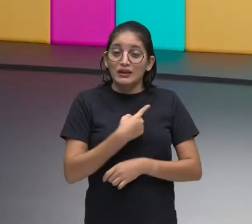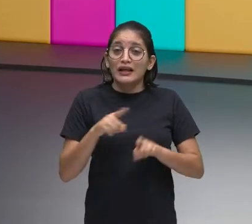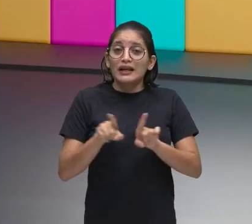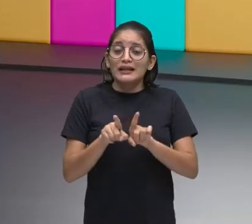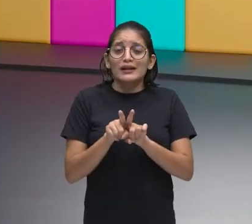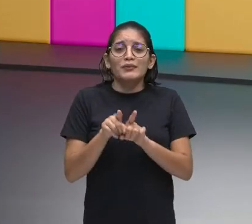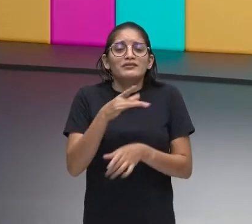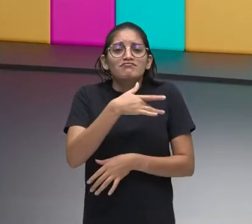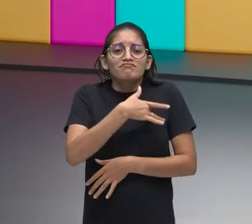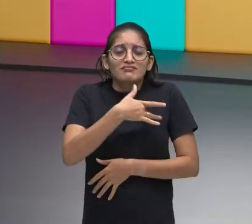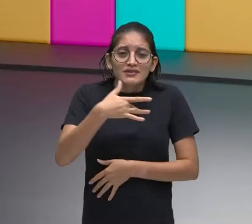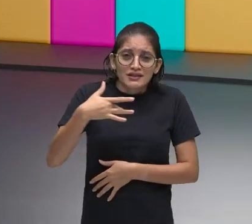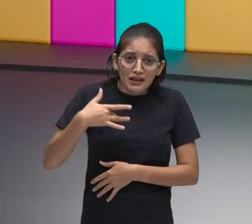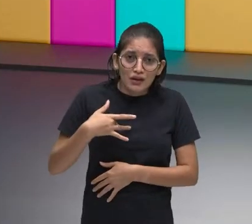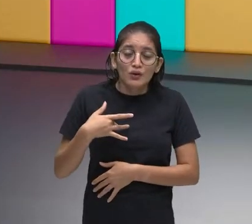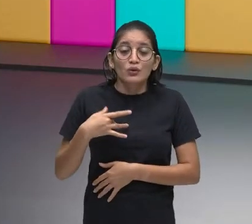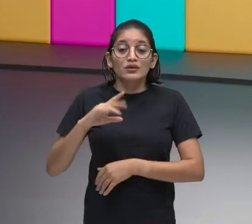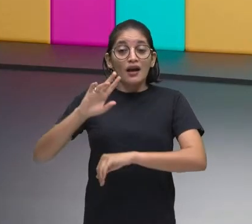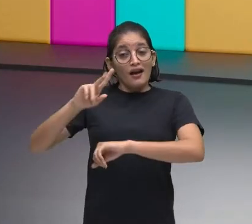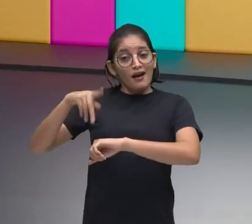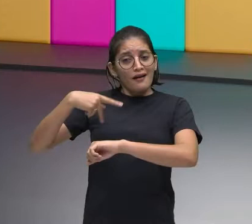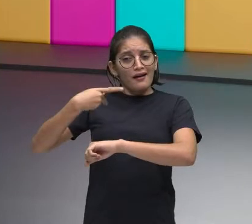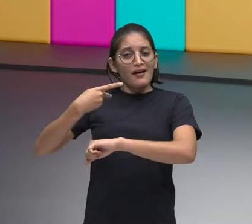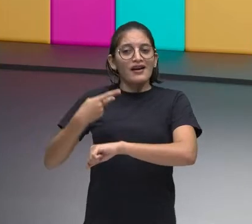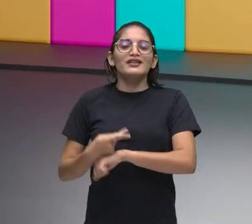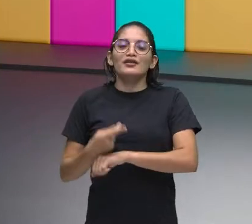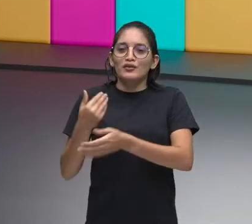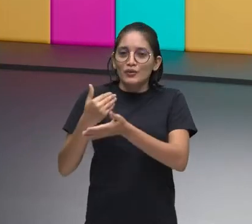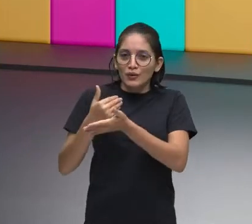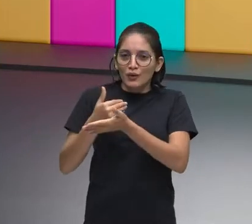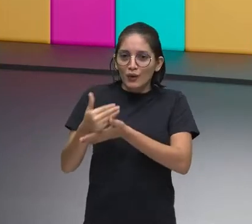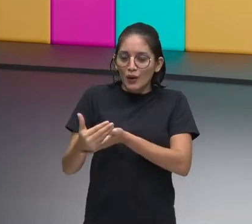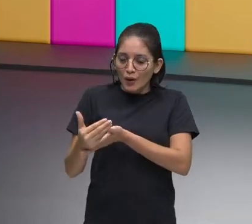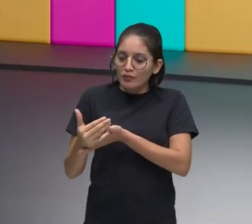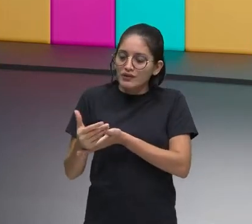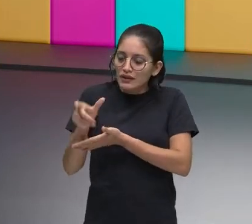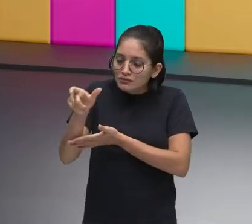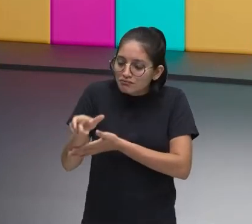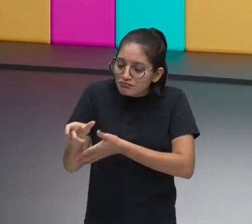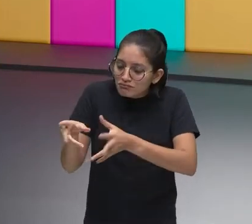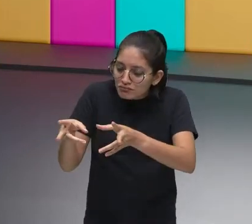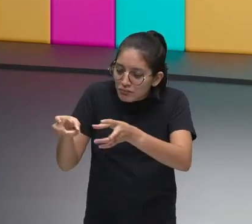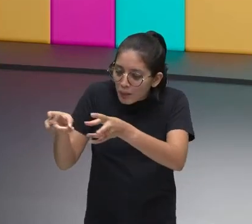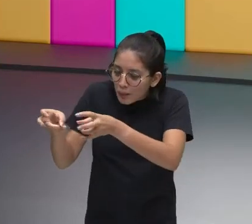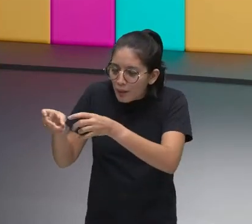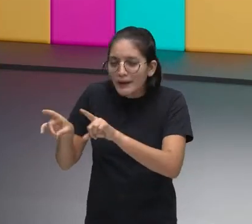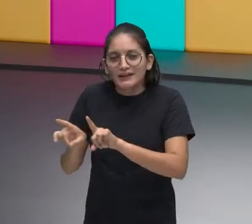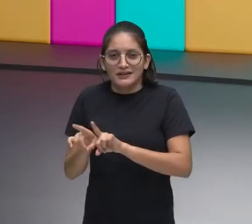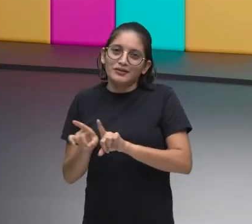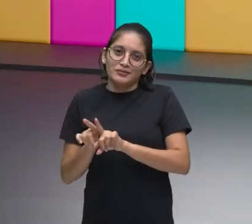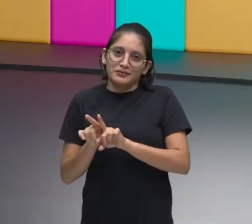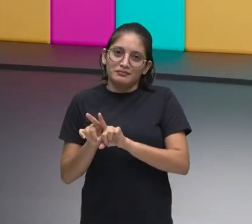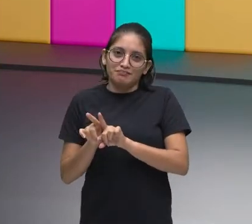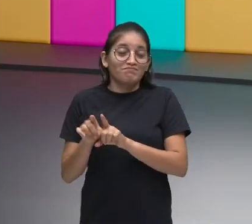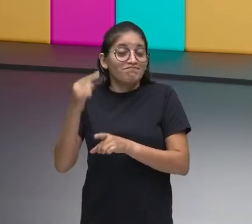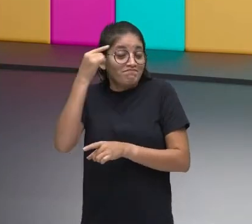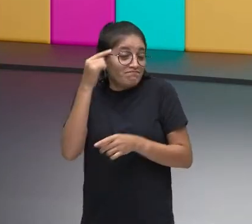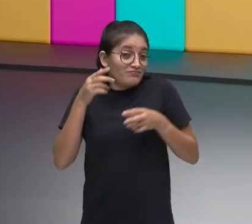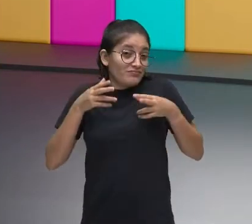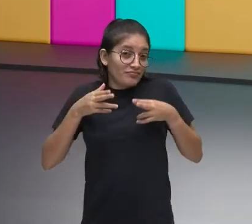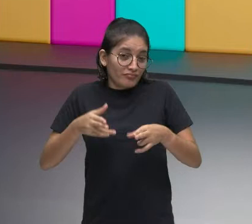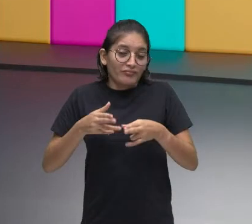nossa saúde, e aí depois a gente vai começar a enxergar um pouco o outro, né? Então, pensando dessa